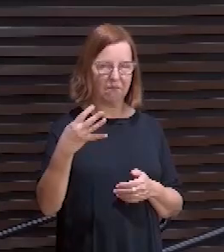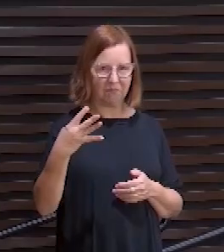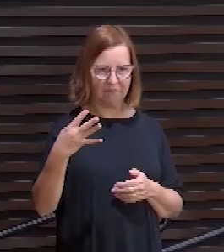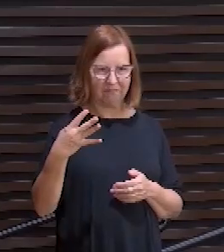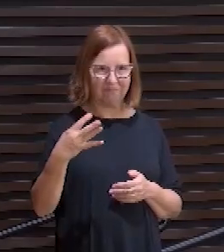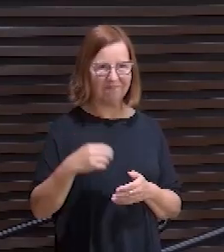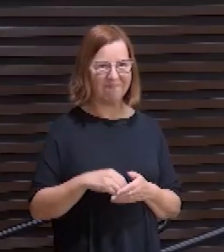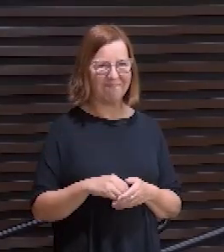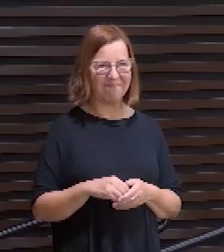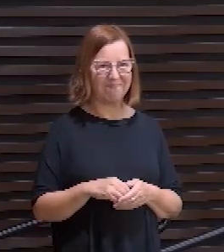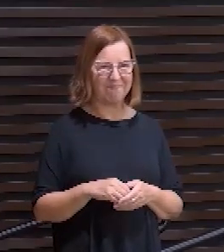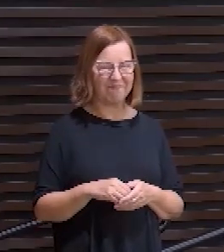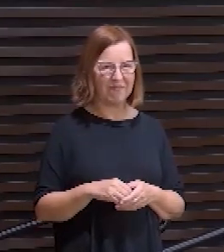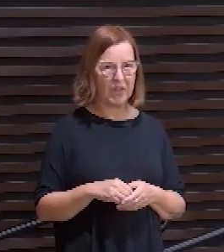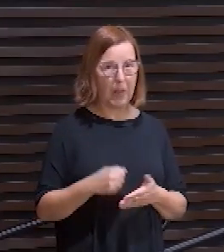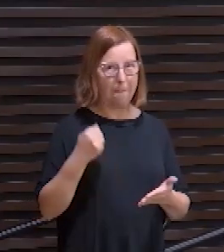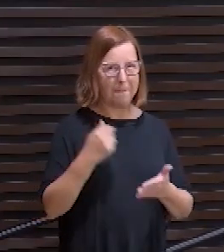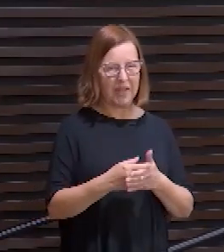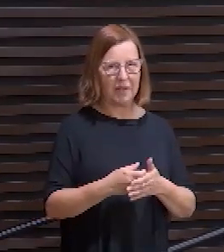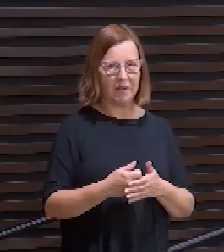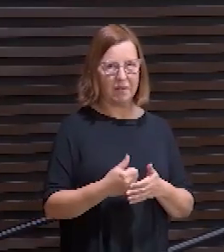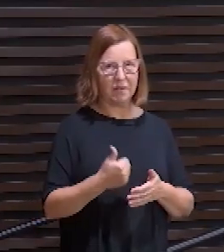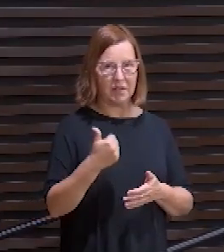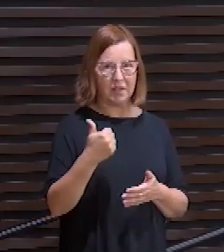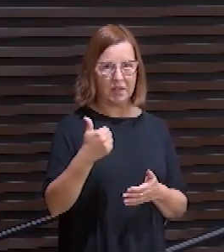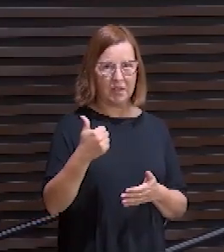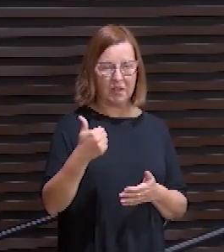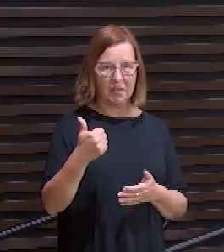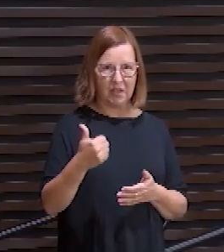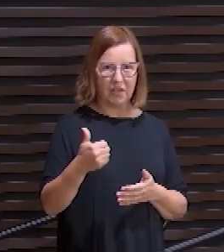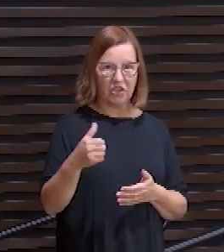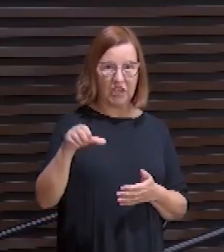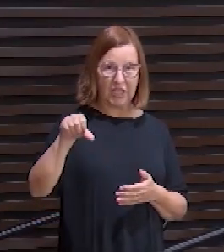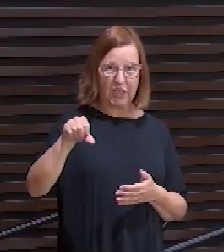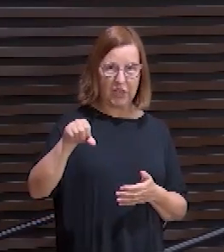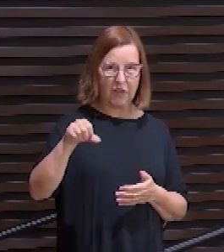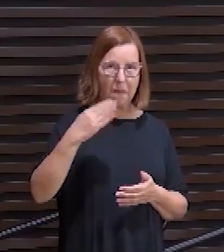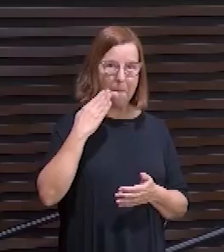Na época, eles pagaram 19 bilhões de dólares.